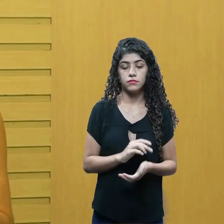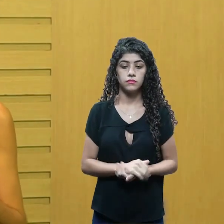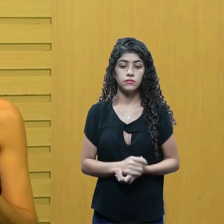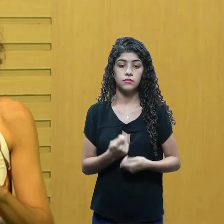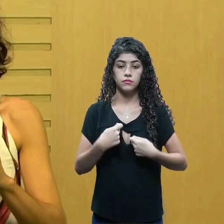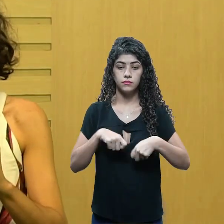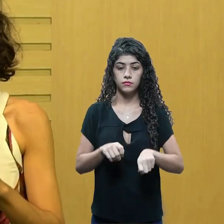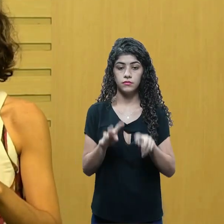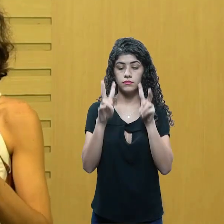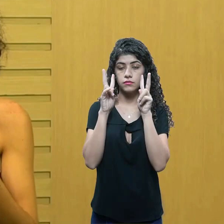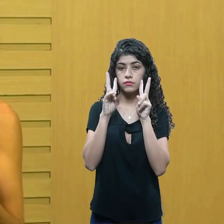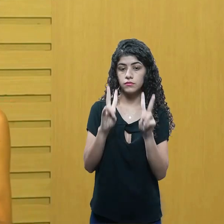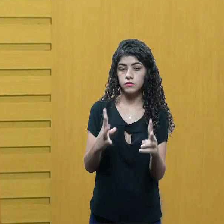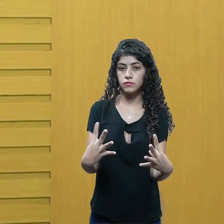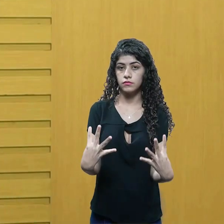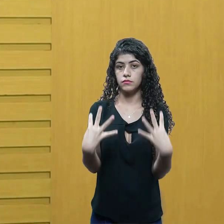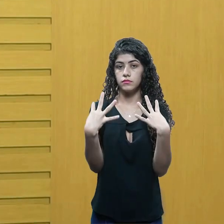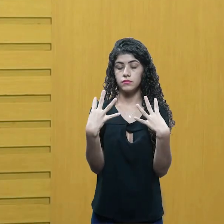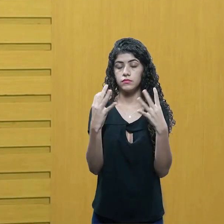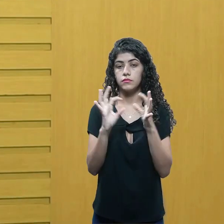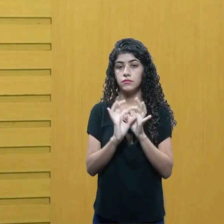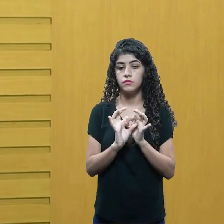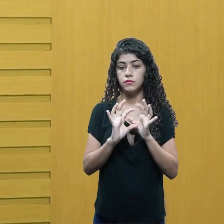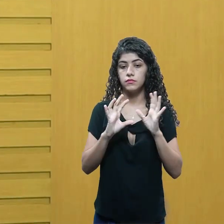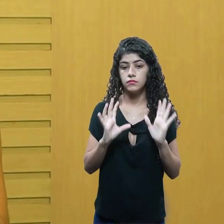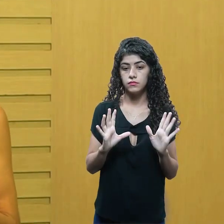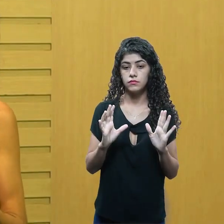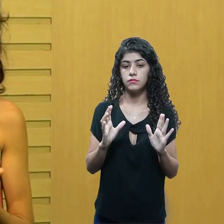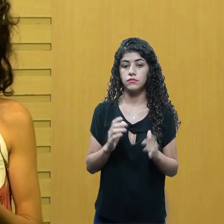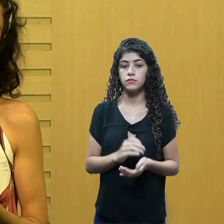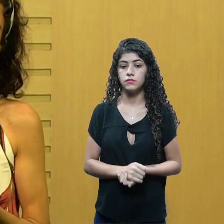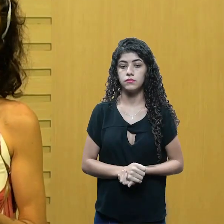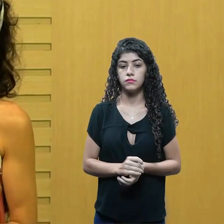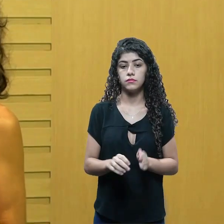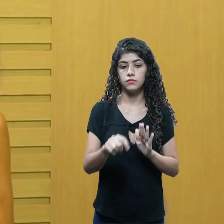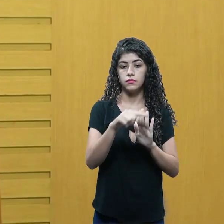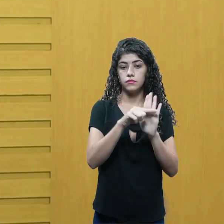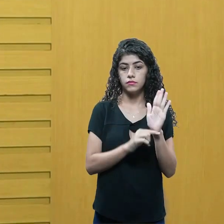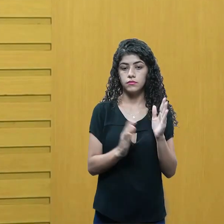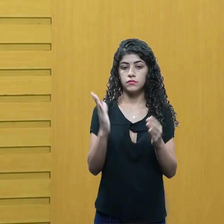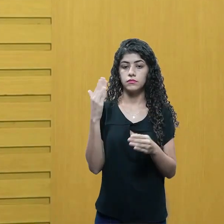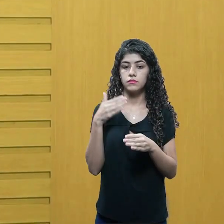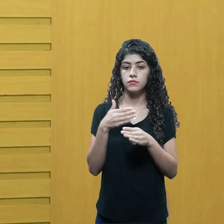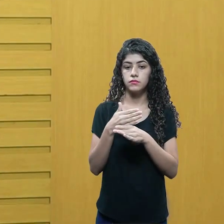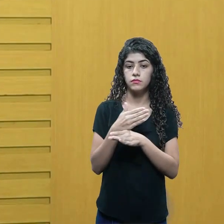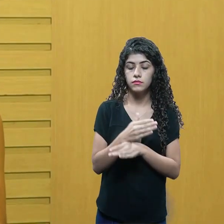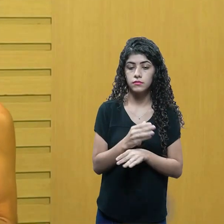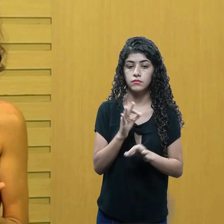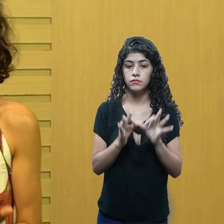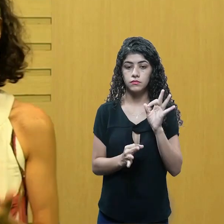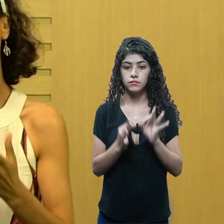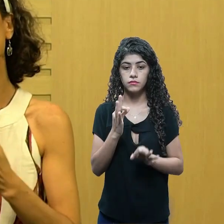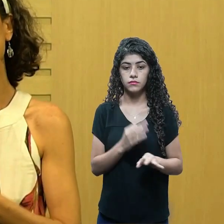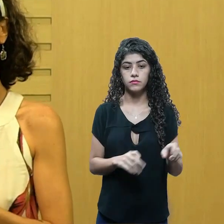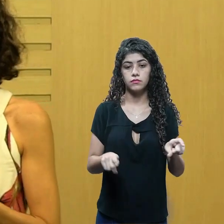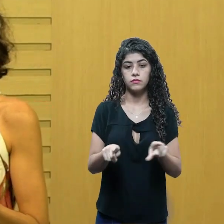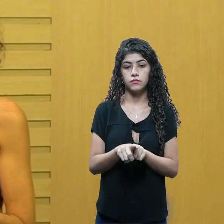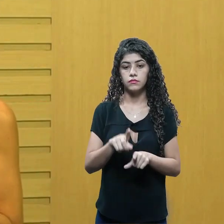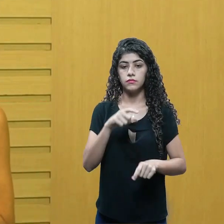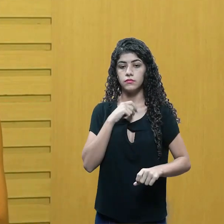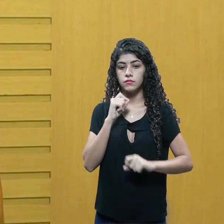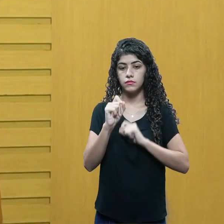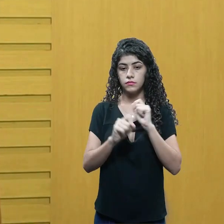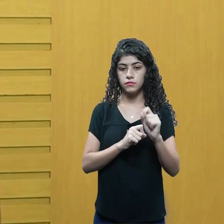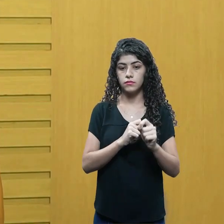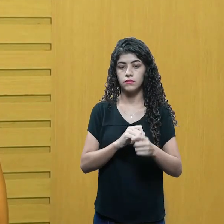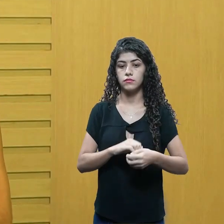não. Então, é preciso estar atento se isso é permitido pelas normas da Ancine, se isso está dentro do processo jurídico e se está